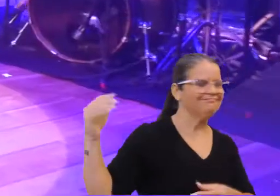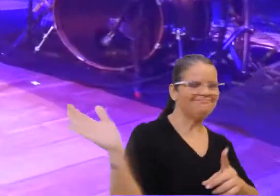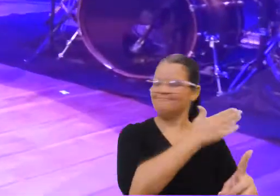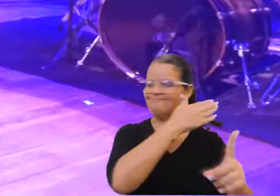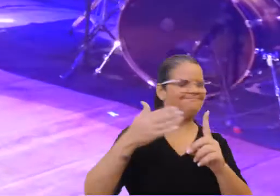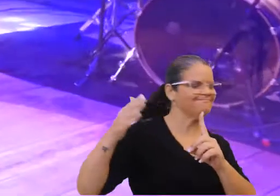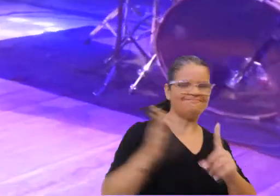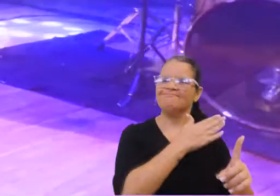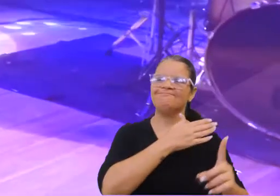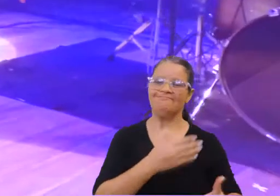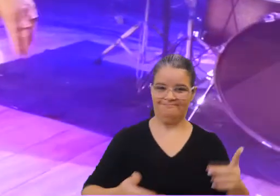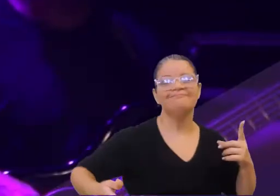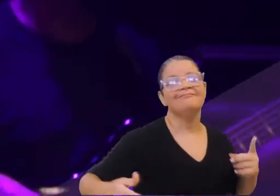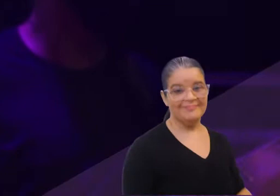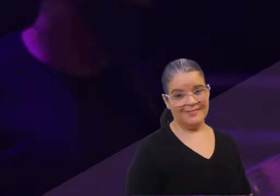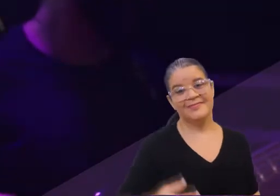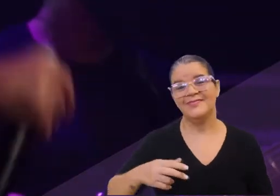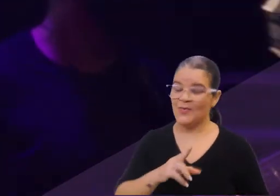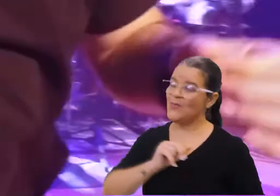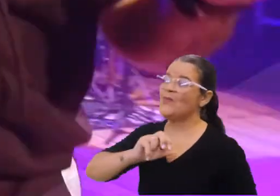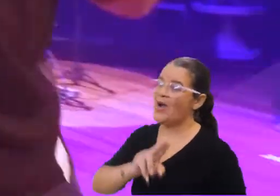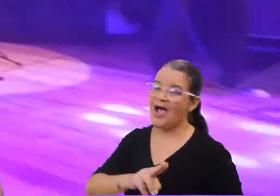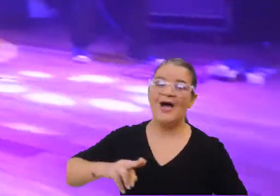cara! Na cara! Na cara! Na cara! Na cara! Uau!